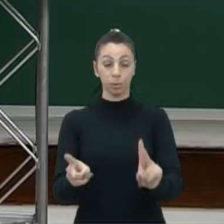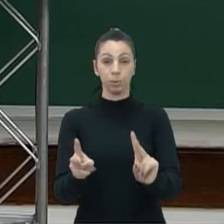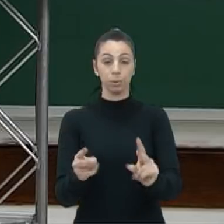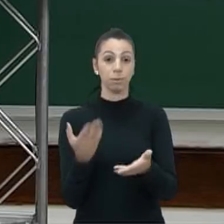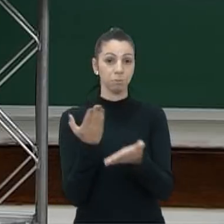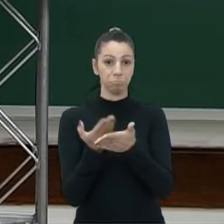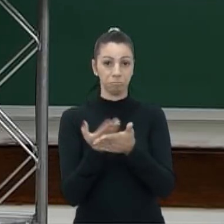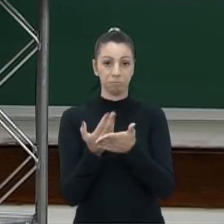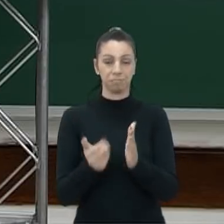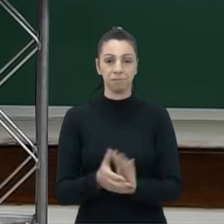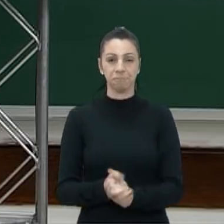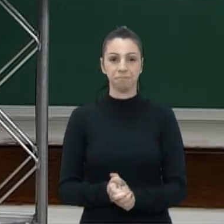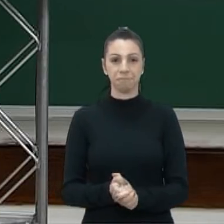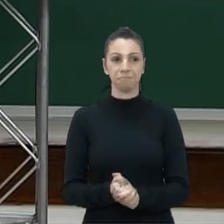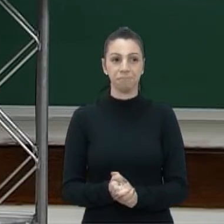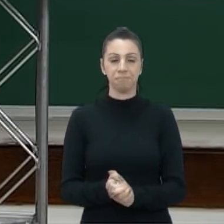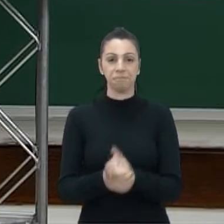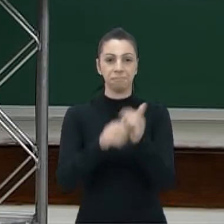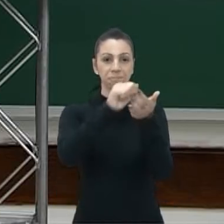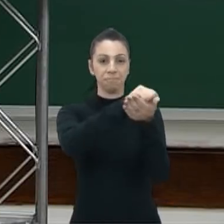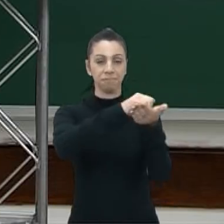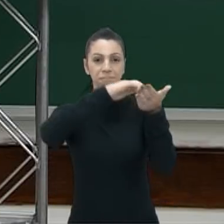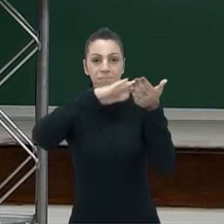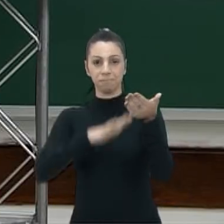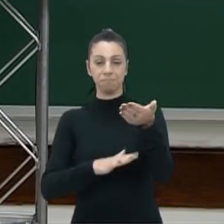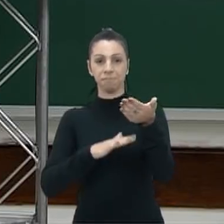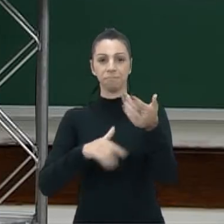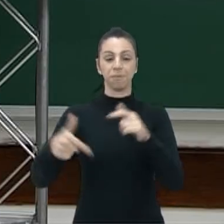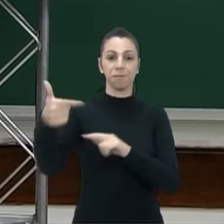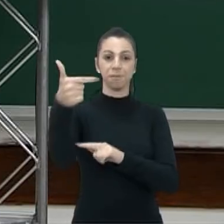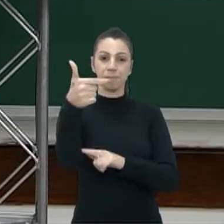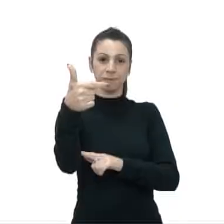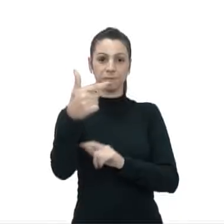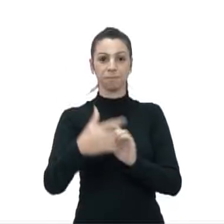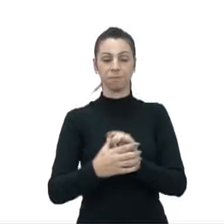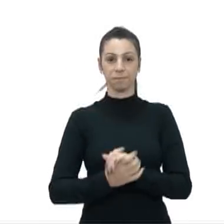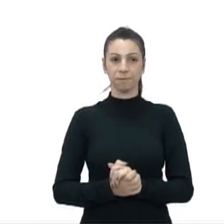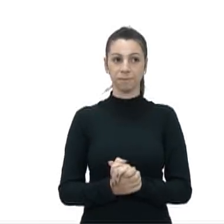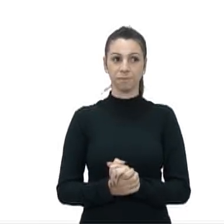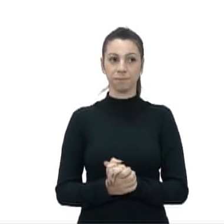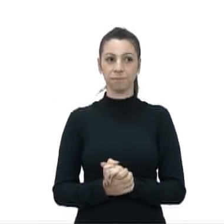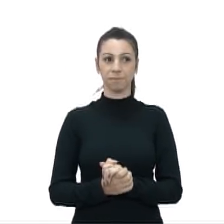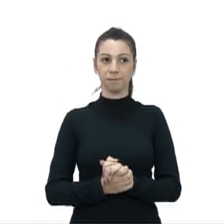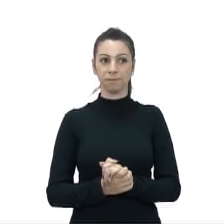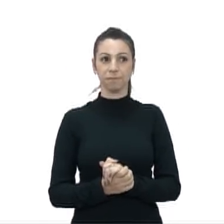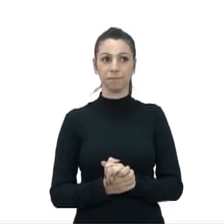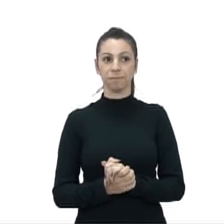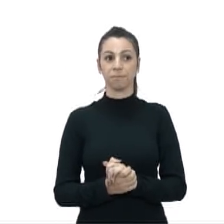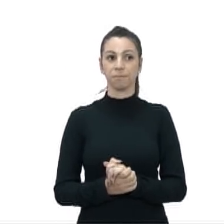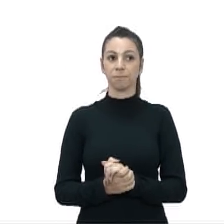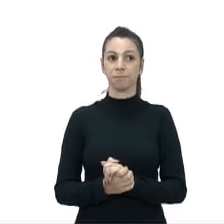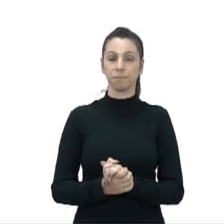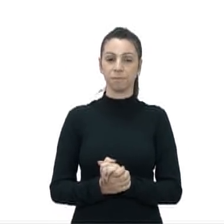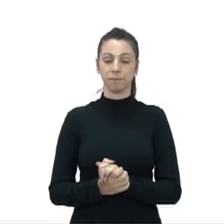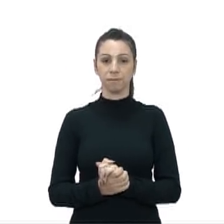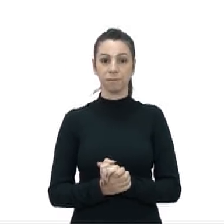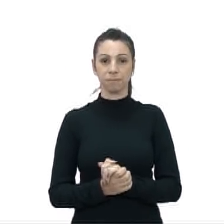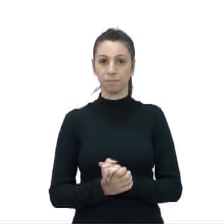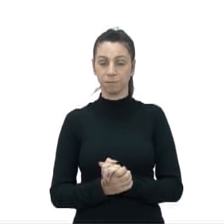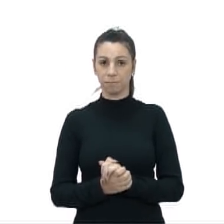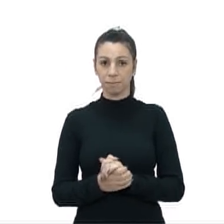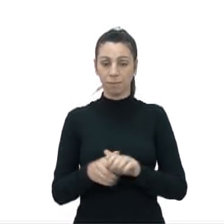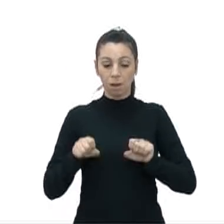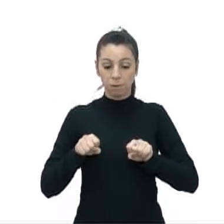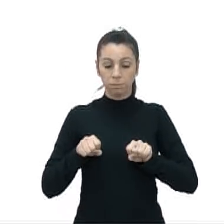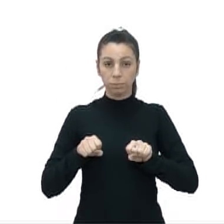nossos estudos. Exercício número 2, da Unimontes, Minas Gerais. Um carrinho de 10